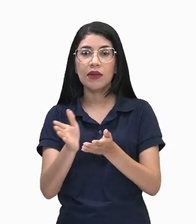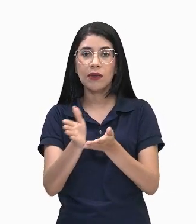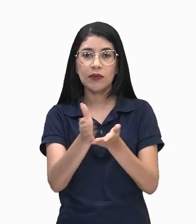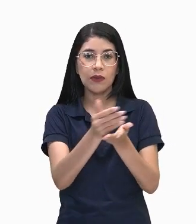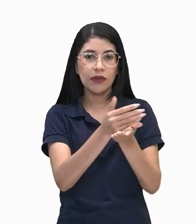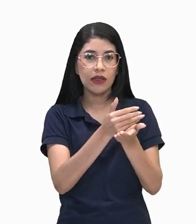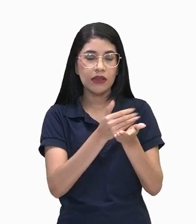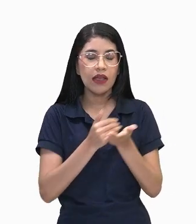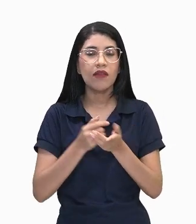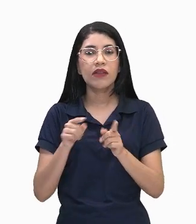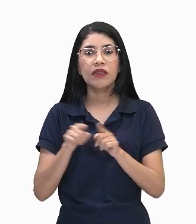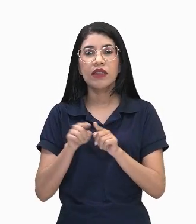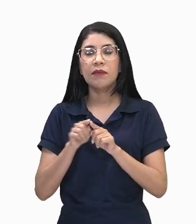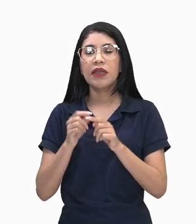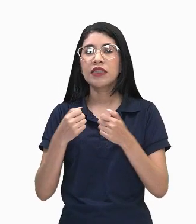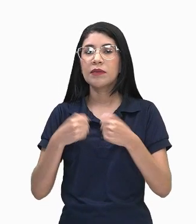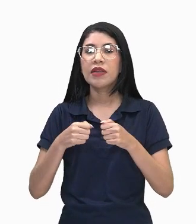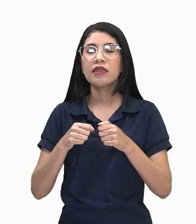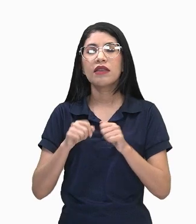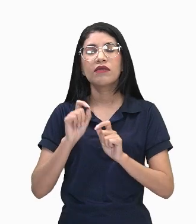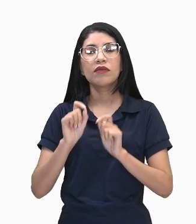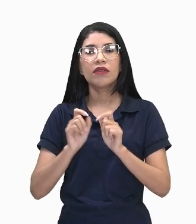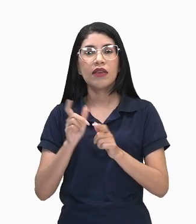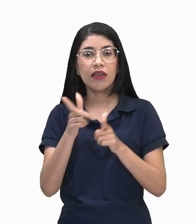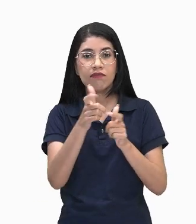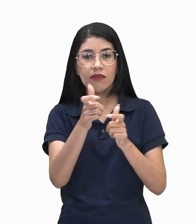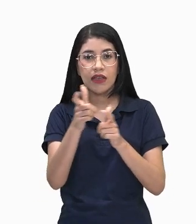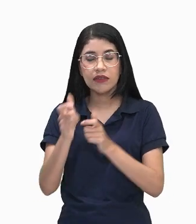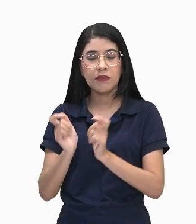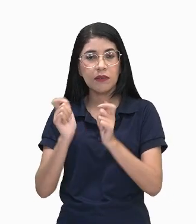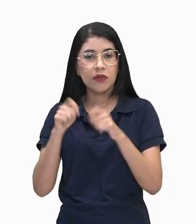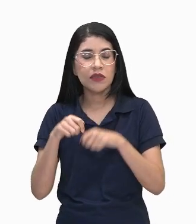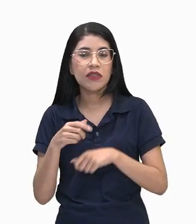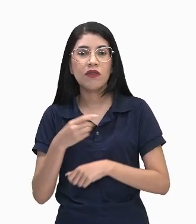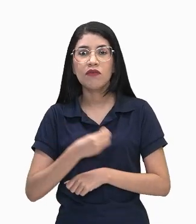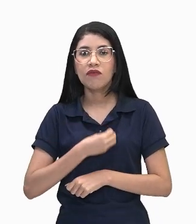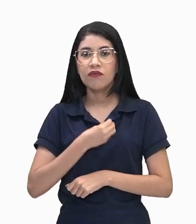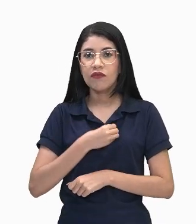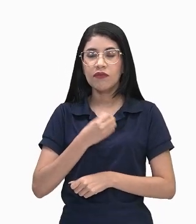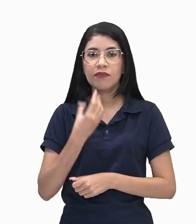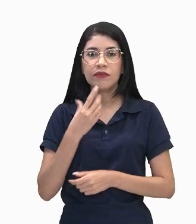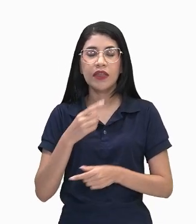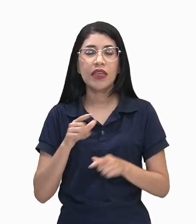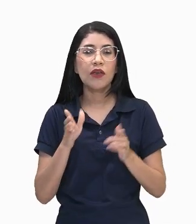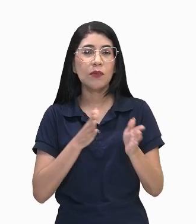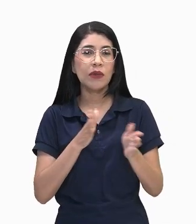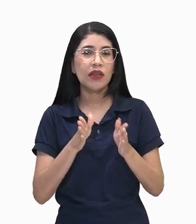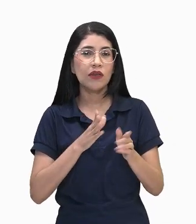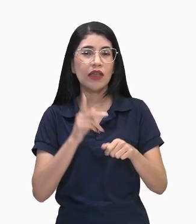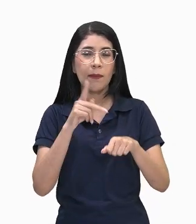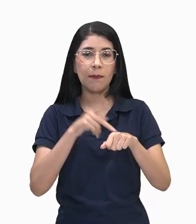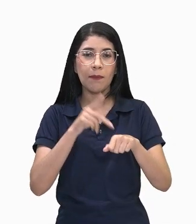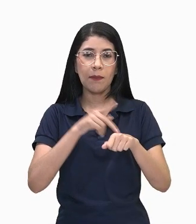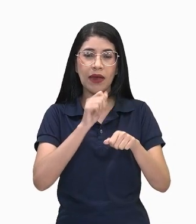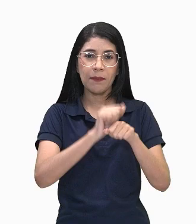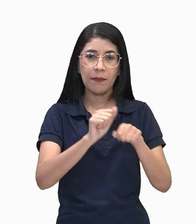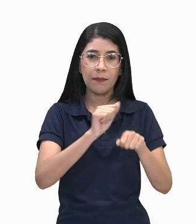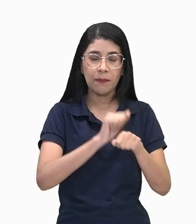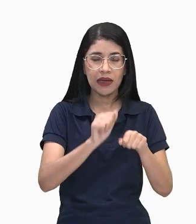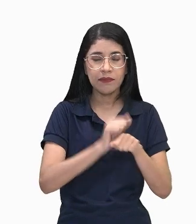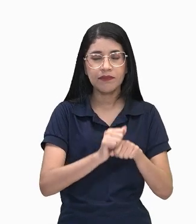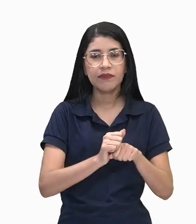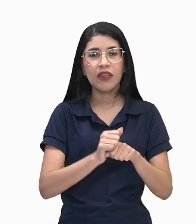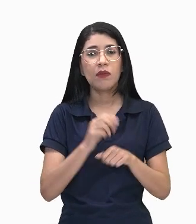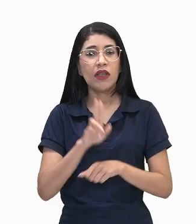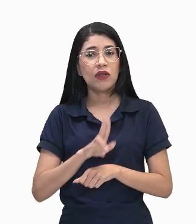dependiam da caça para sobreviver. E esse período é dominado de pedra lascada, porque eles tiravam lasca